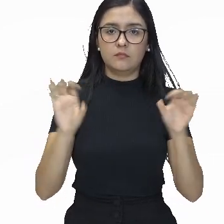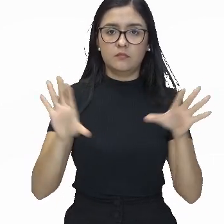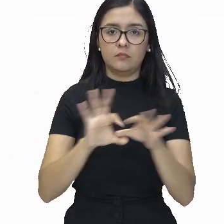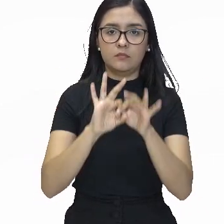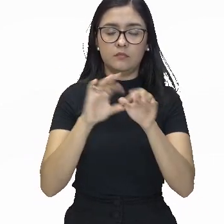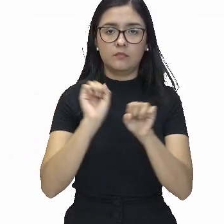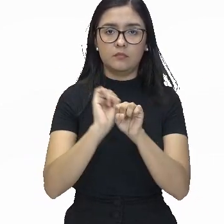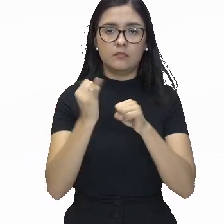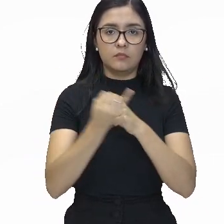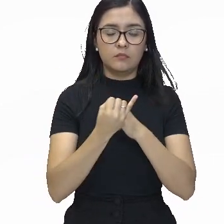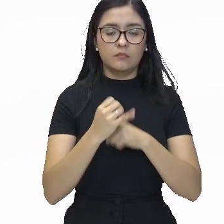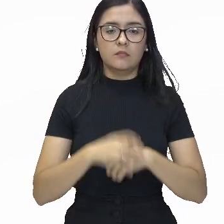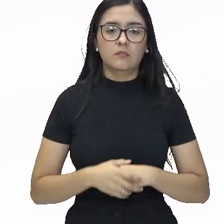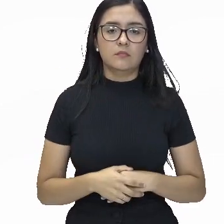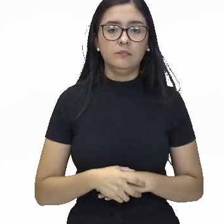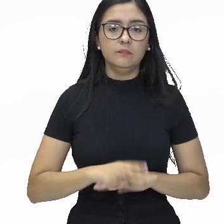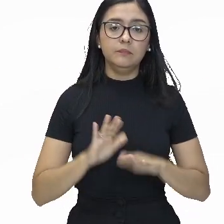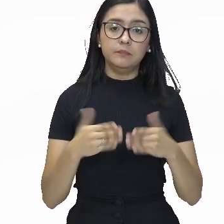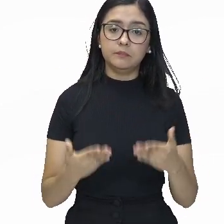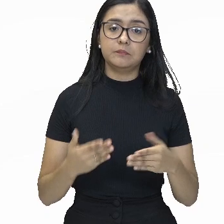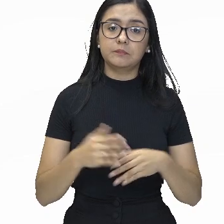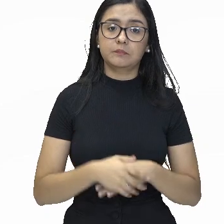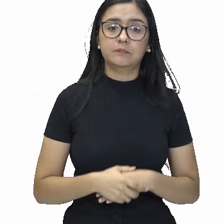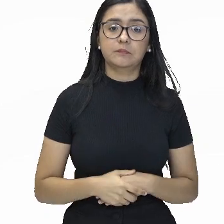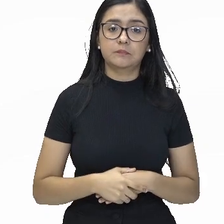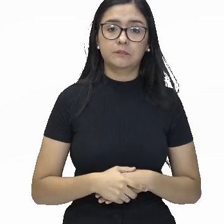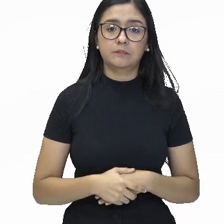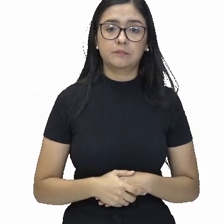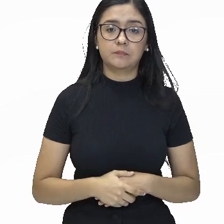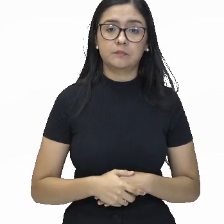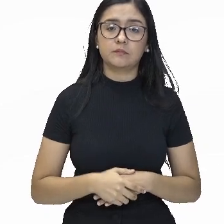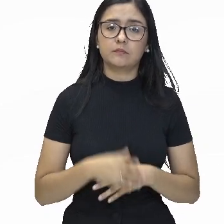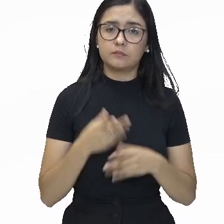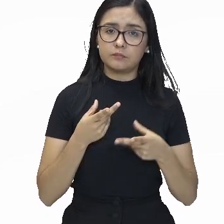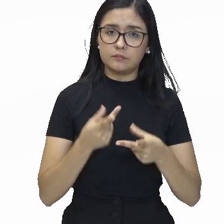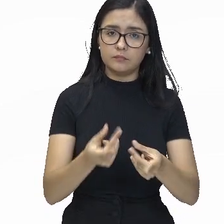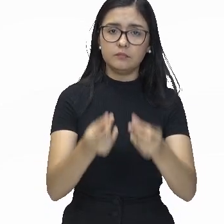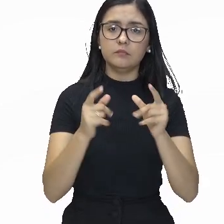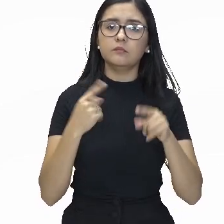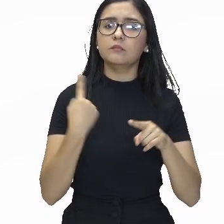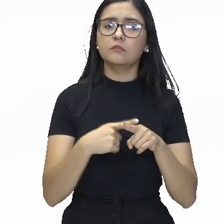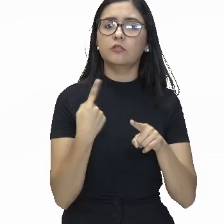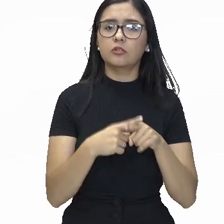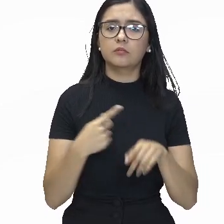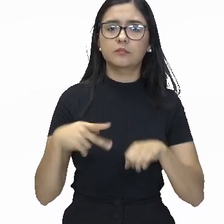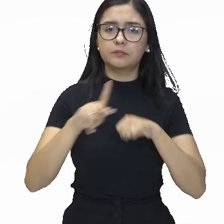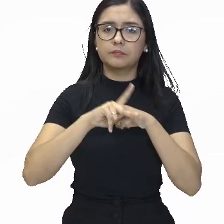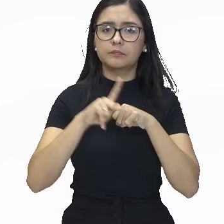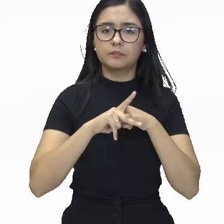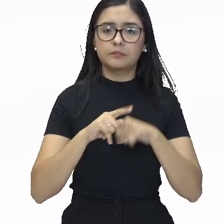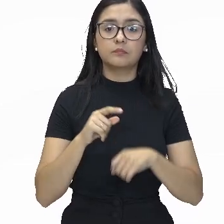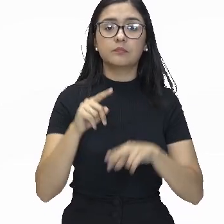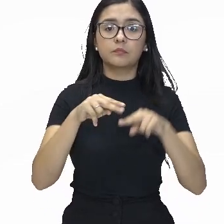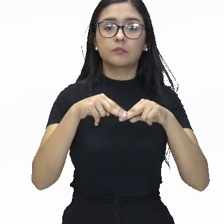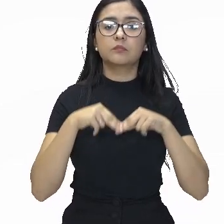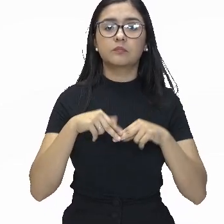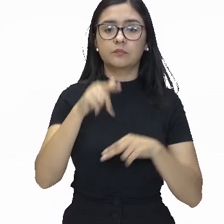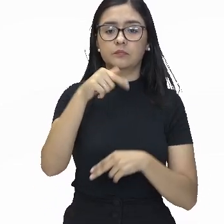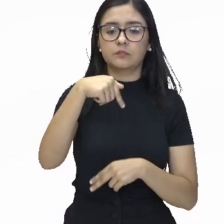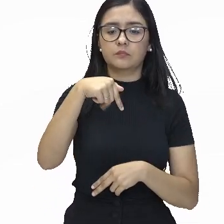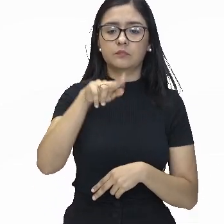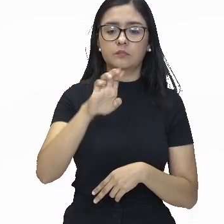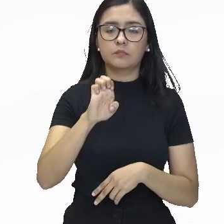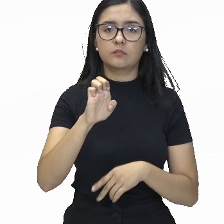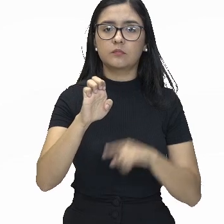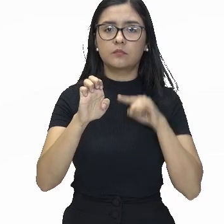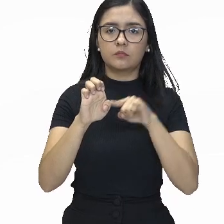subordinadas adjetivas. Então, quando eu digo paz que dure, por que um pronome relativo? Porque o que, ele está se referindo a